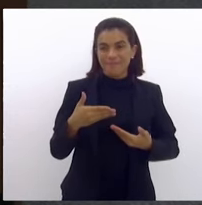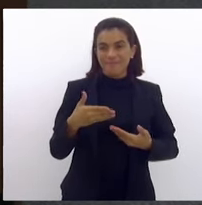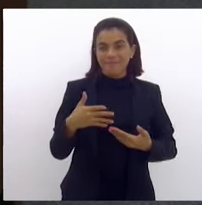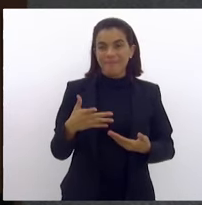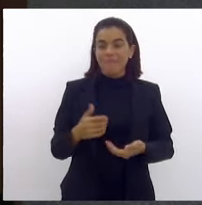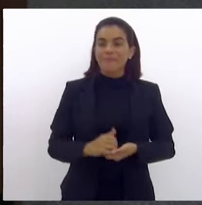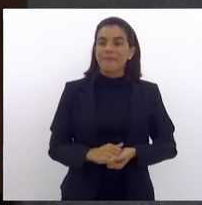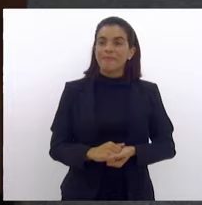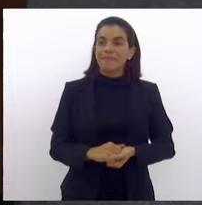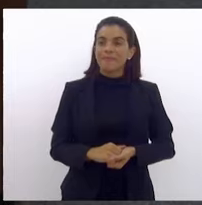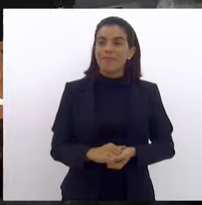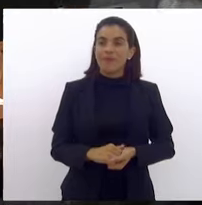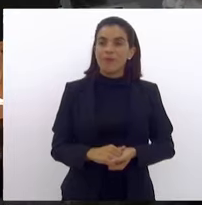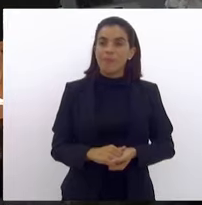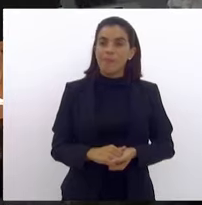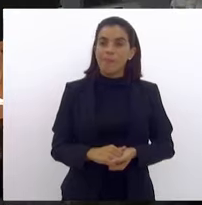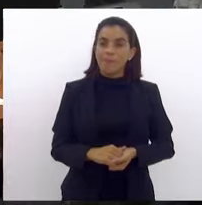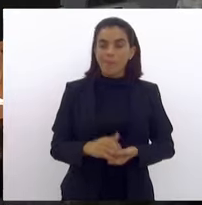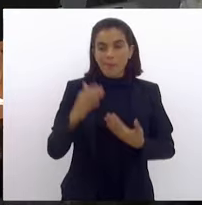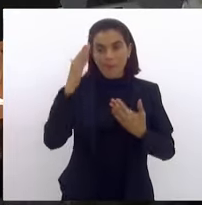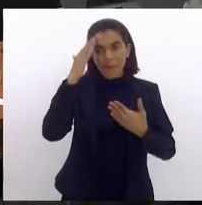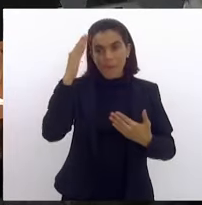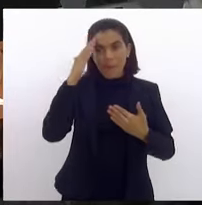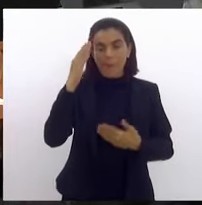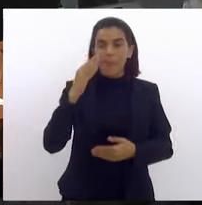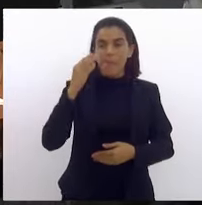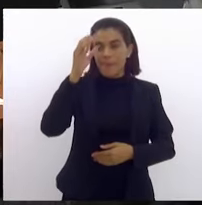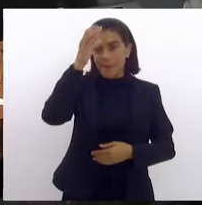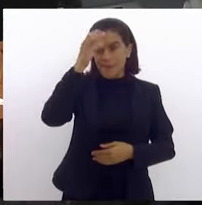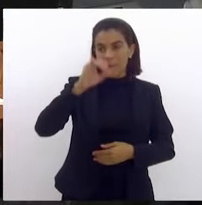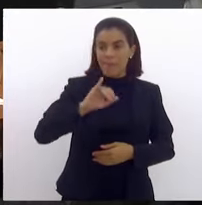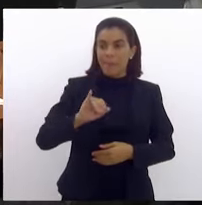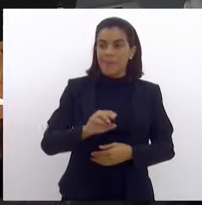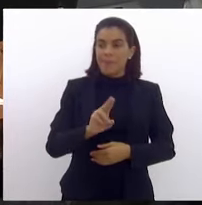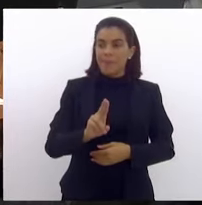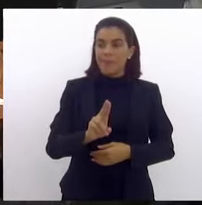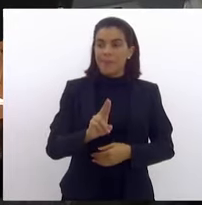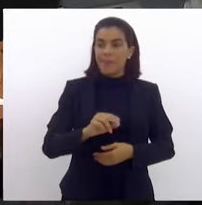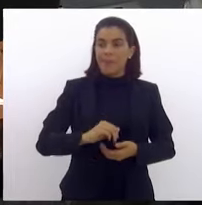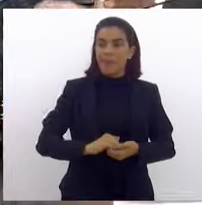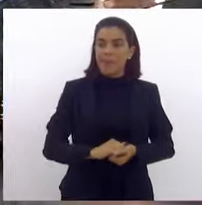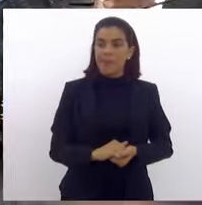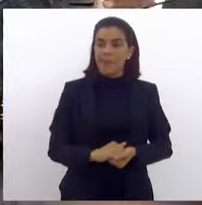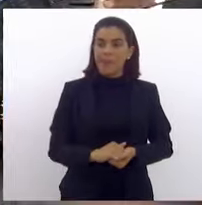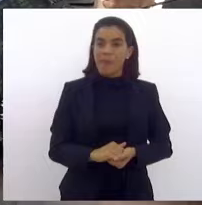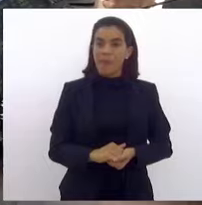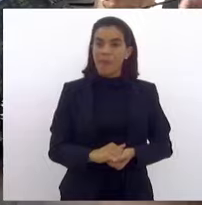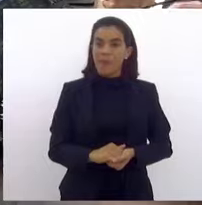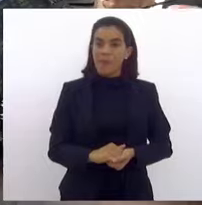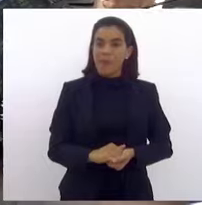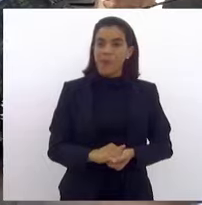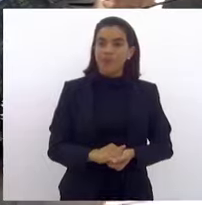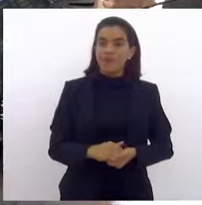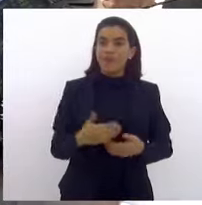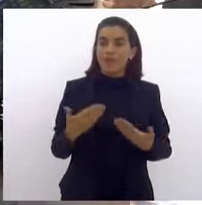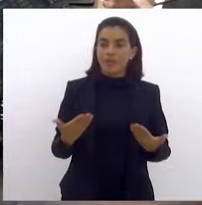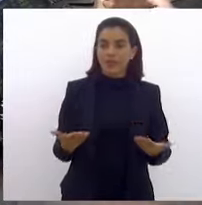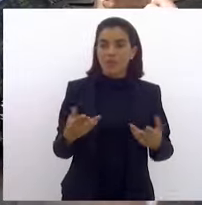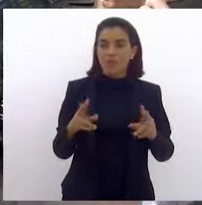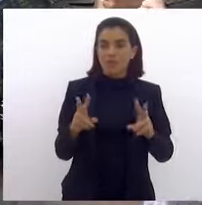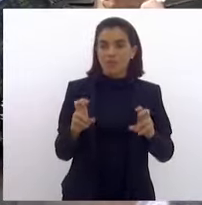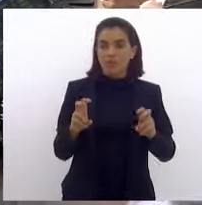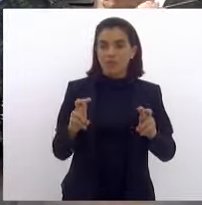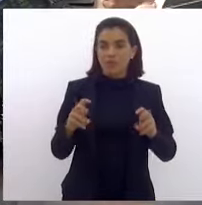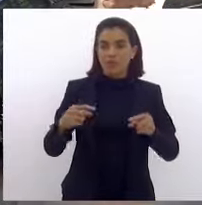desta casa. Obrigado, tia Ju. Deputado Alan Lopes, por favor. Senhor presidente, no que tange a discussão